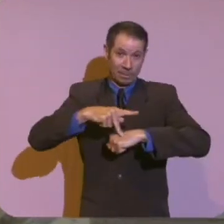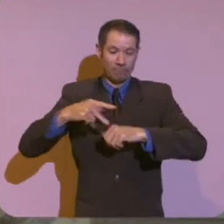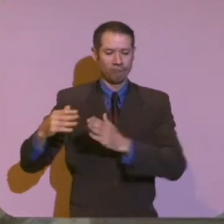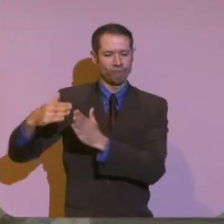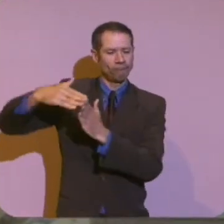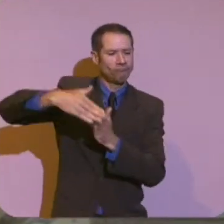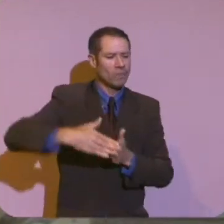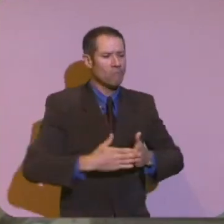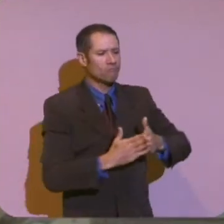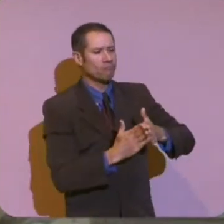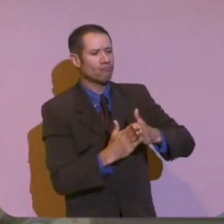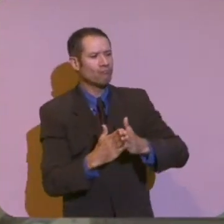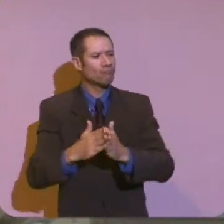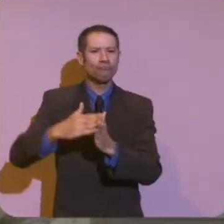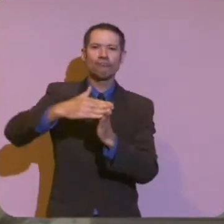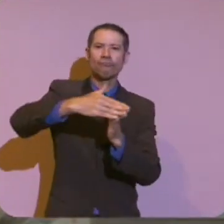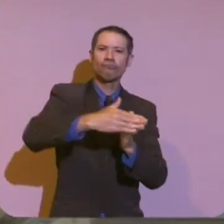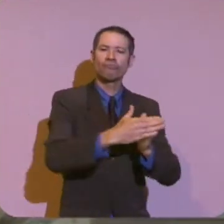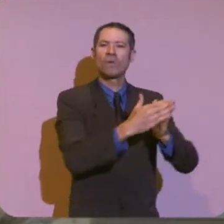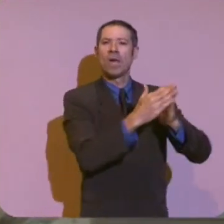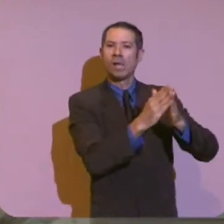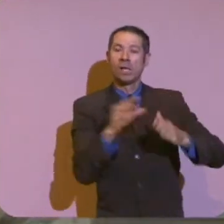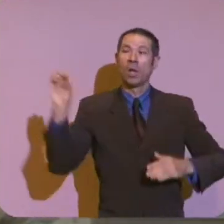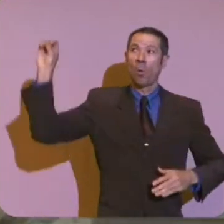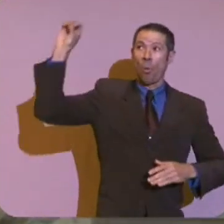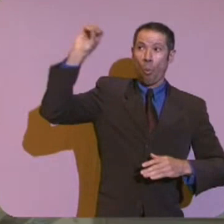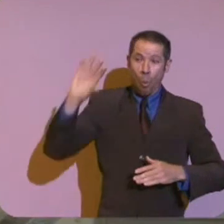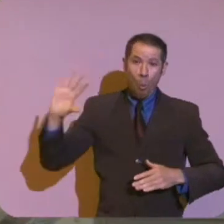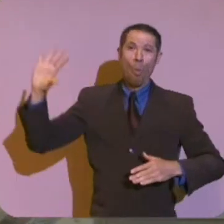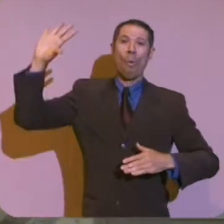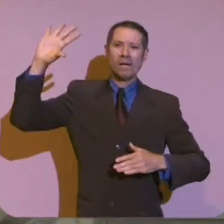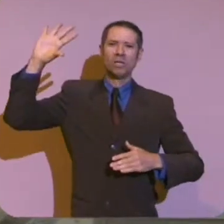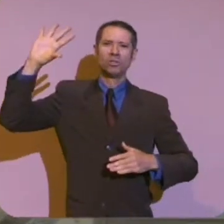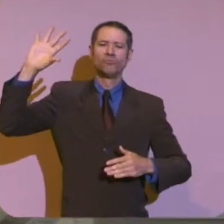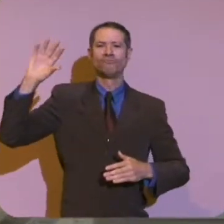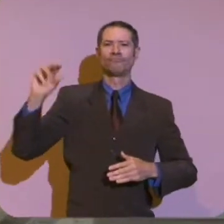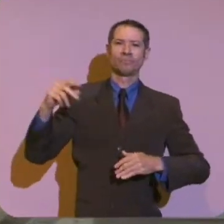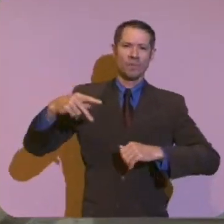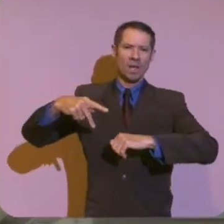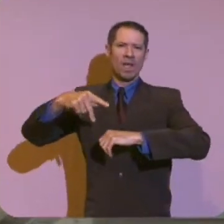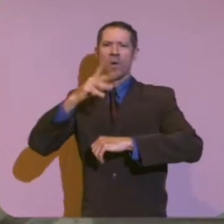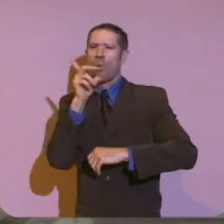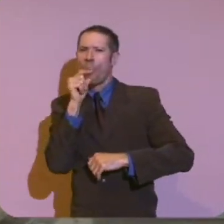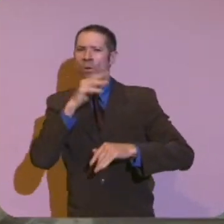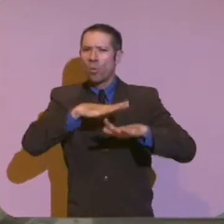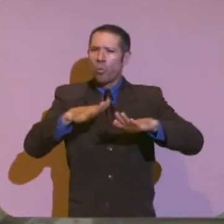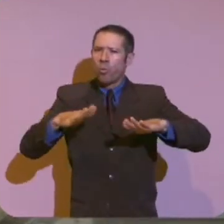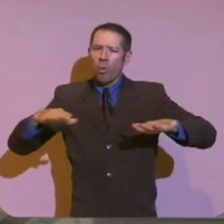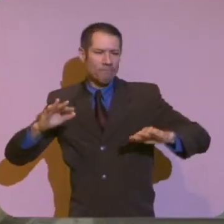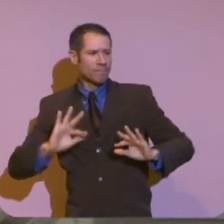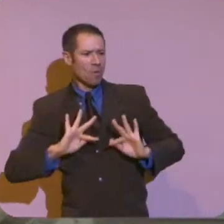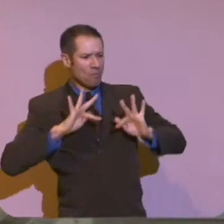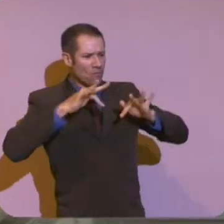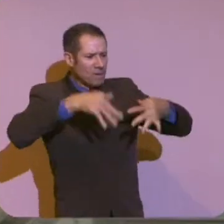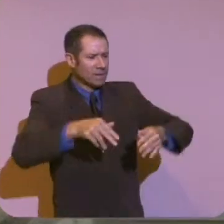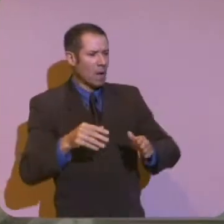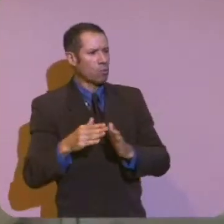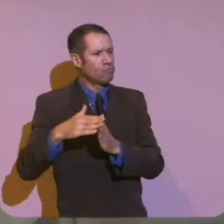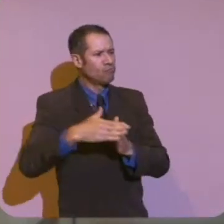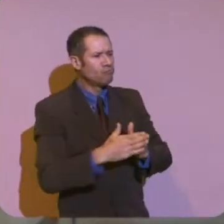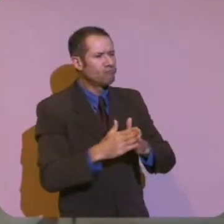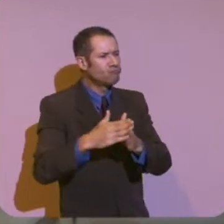lá no Oriente Médio, né, no final do Mediterrâneo, que o levasse ao final do Mediterrâneo